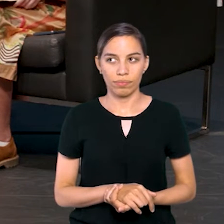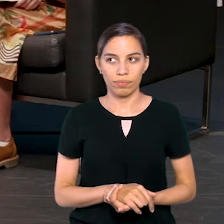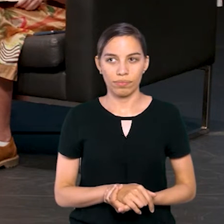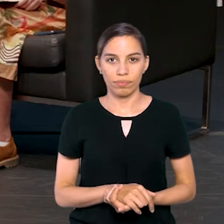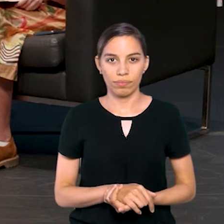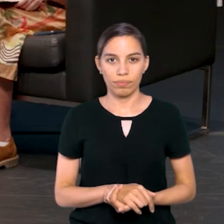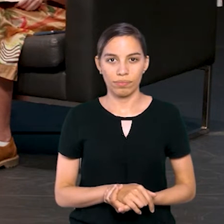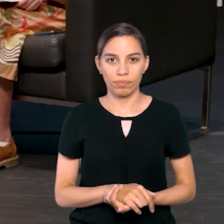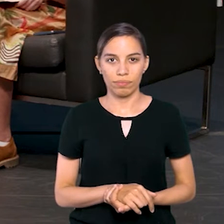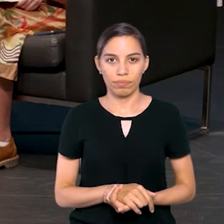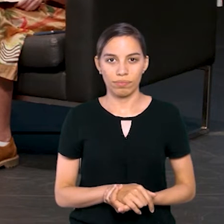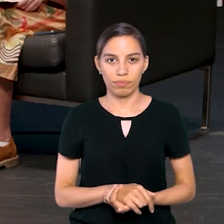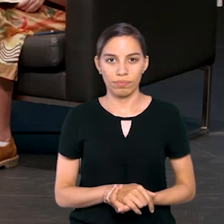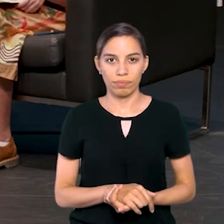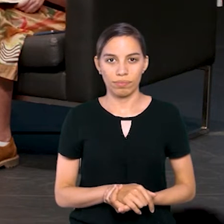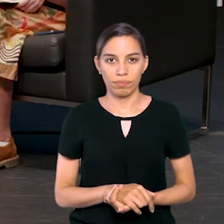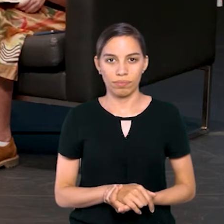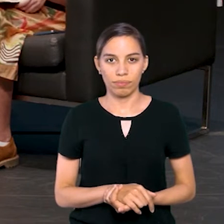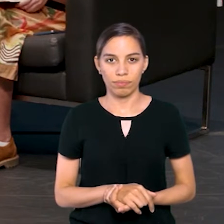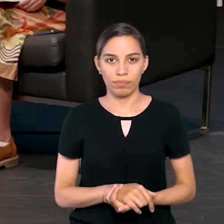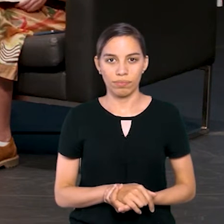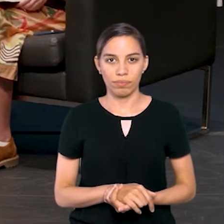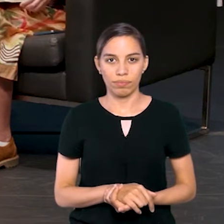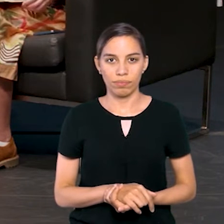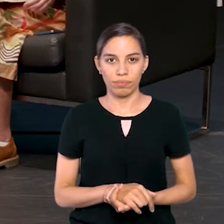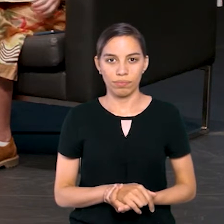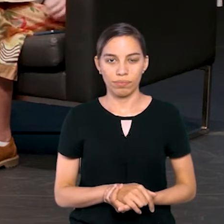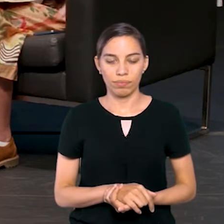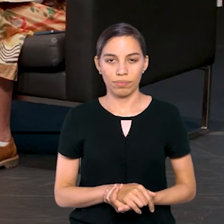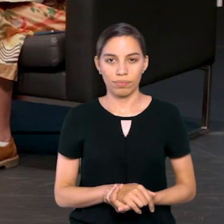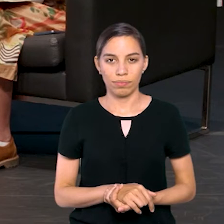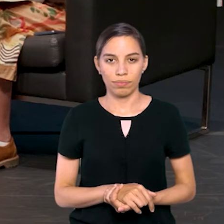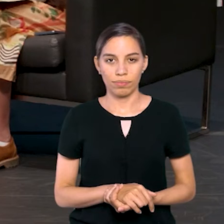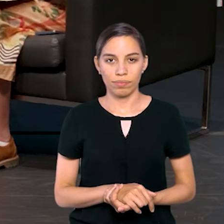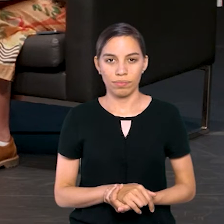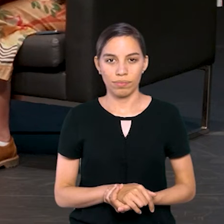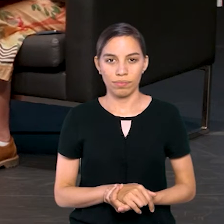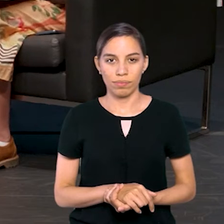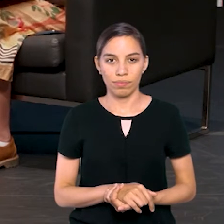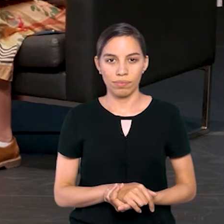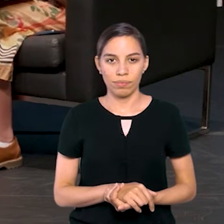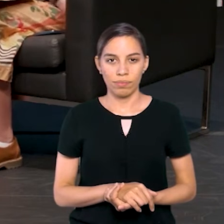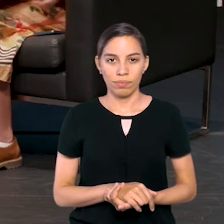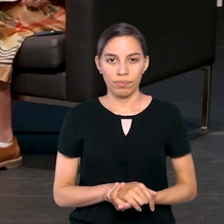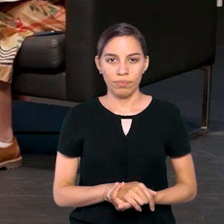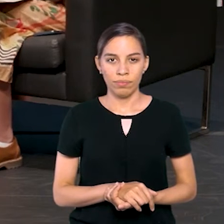Um espectador recebe o microfone para fazer sua pergunta.